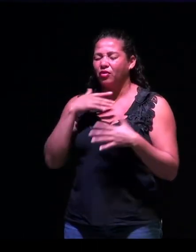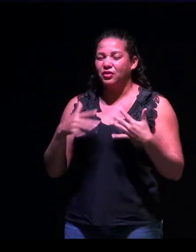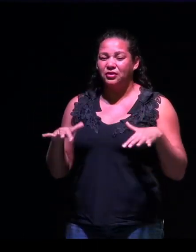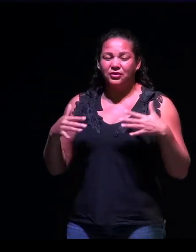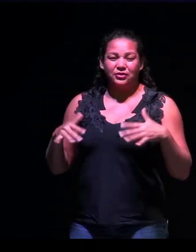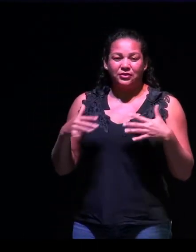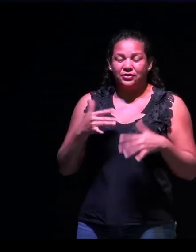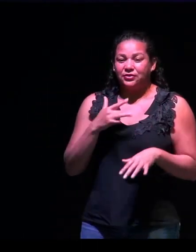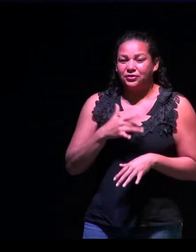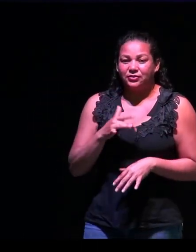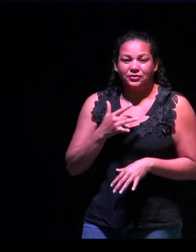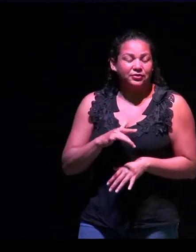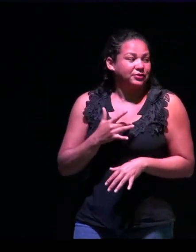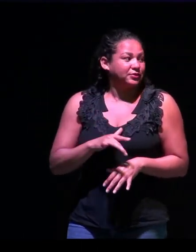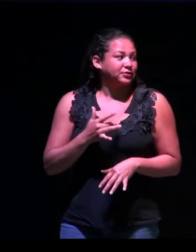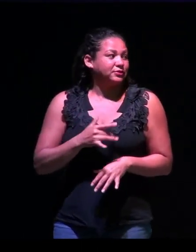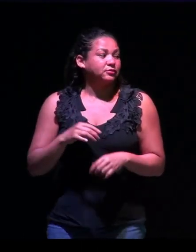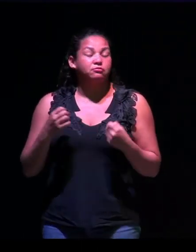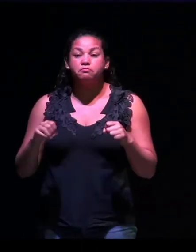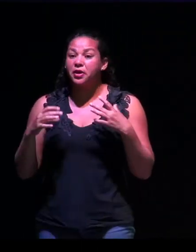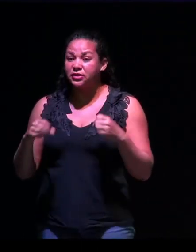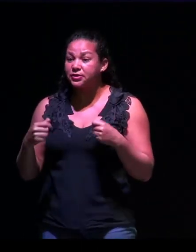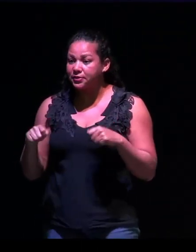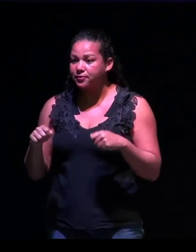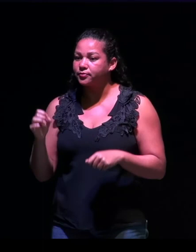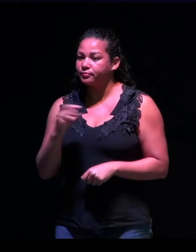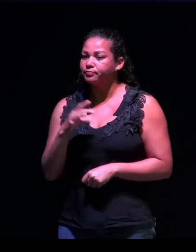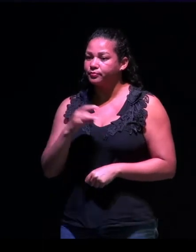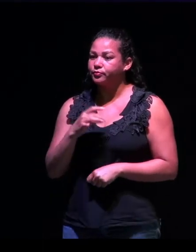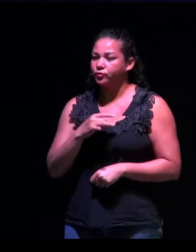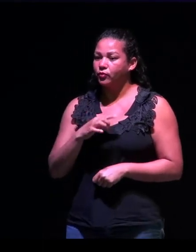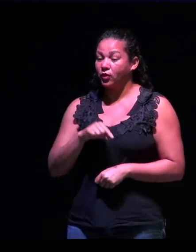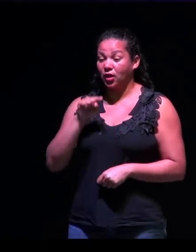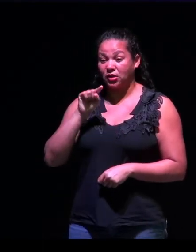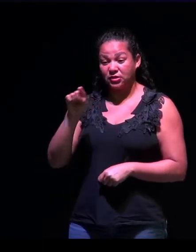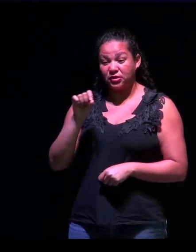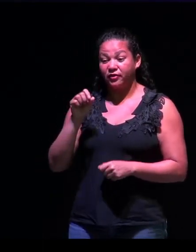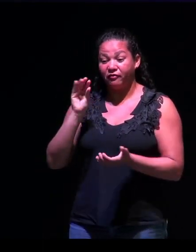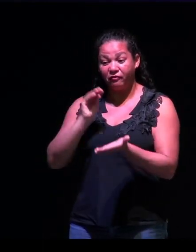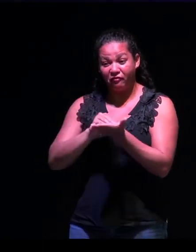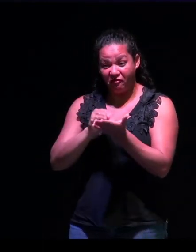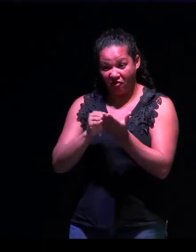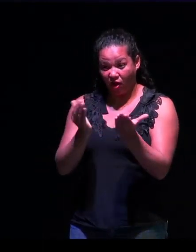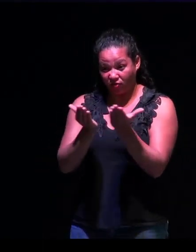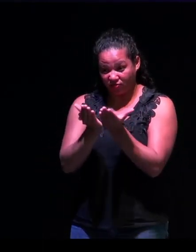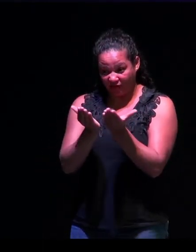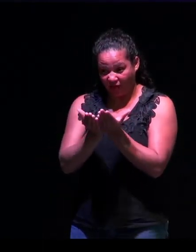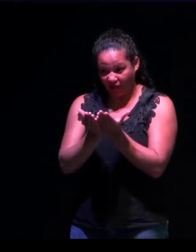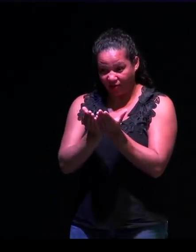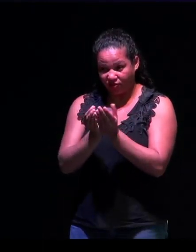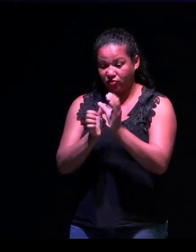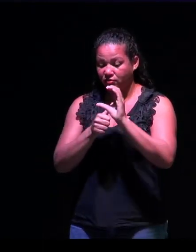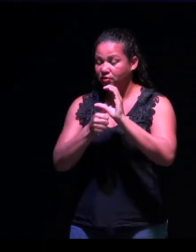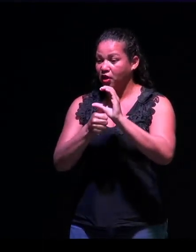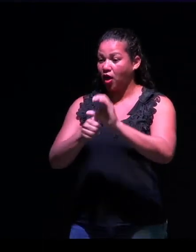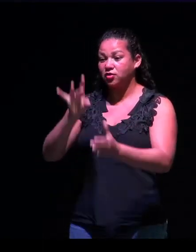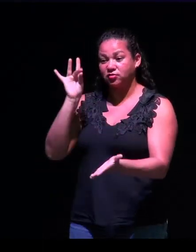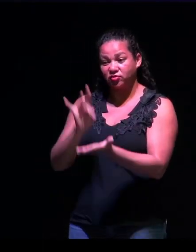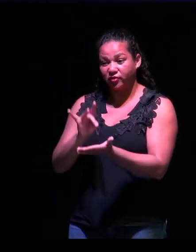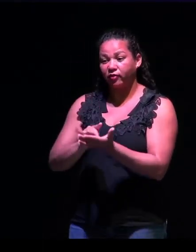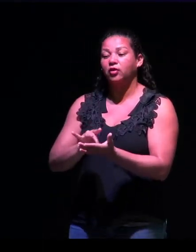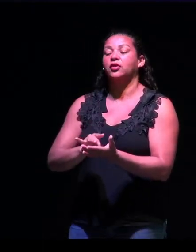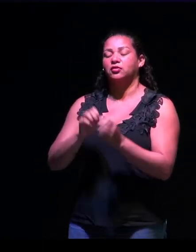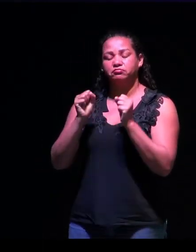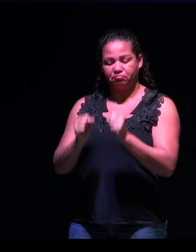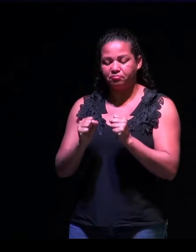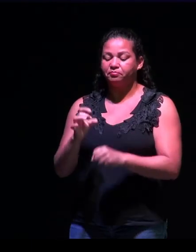Ah, pastor, está metendo medo? Fique com medo mesmo. Se você não é um crente de verdade e aí não está com plano de ser, fique com medo mesmo, porque o negócio vai ser